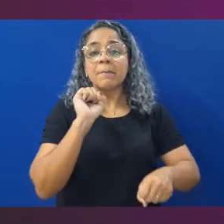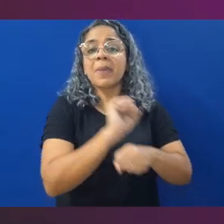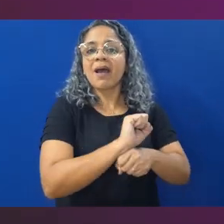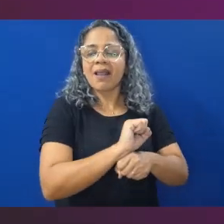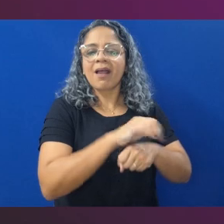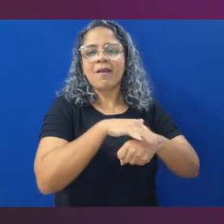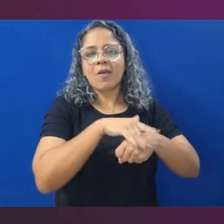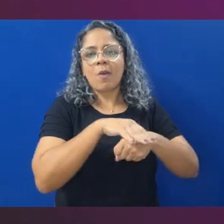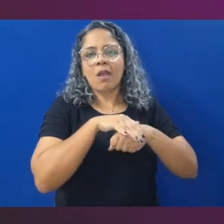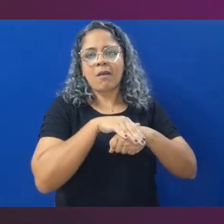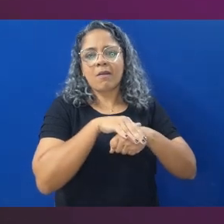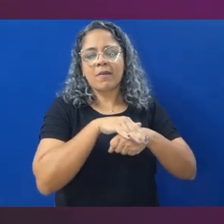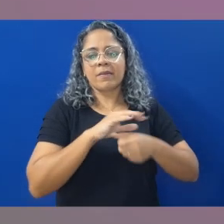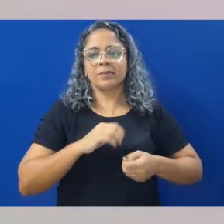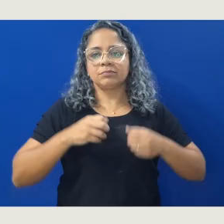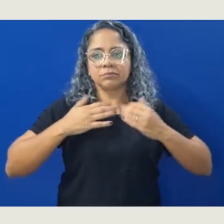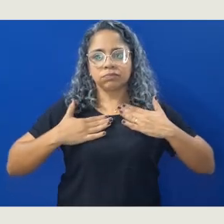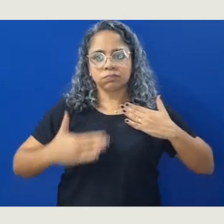infecção.